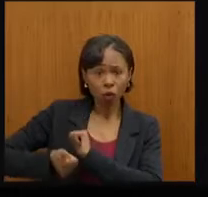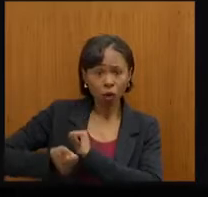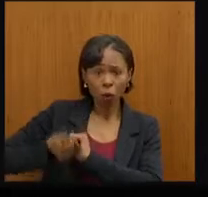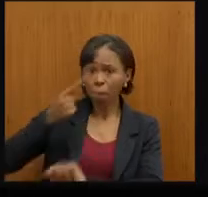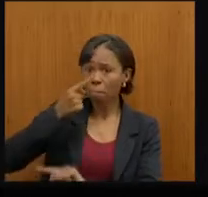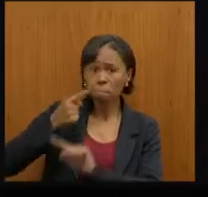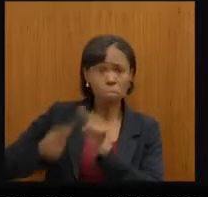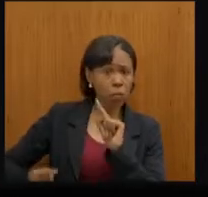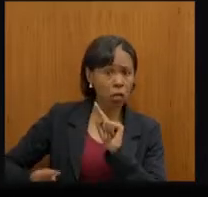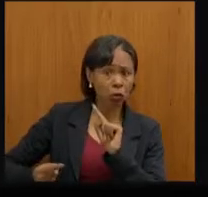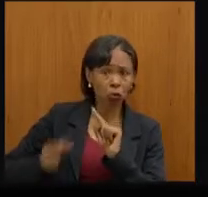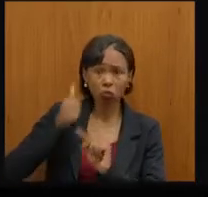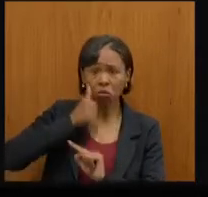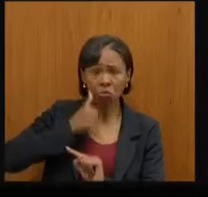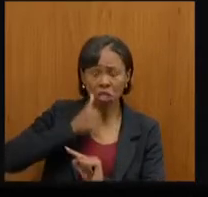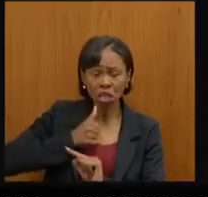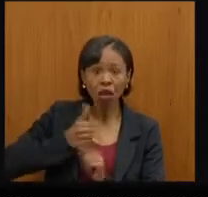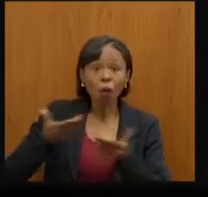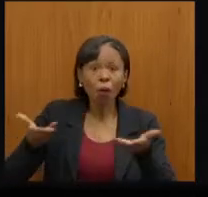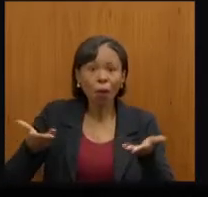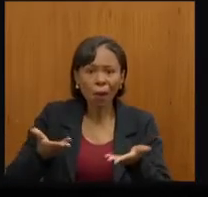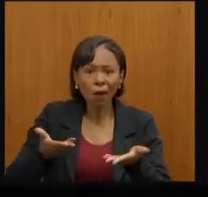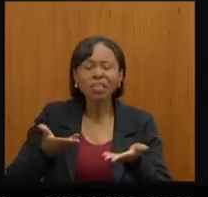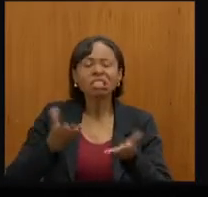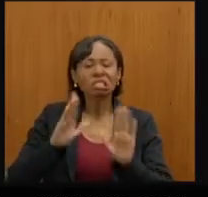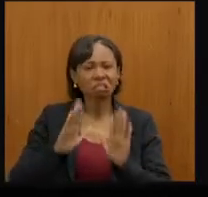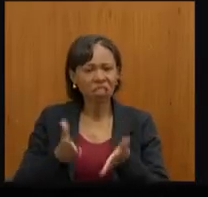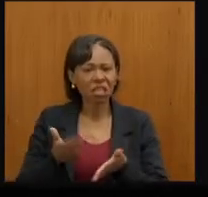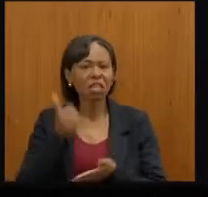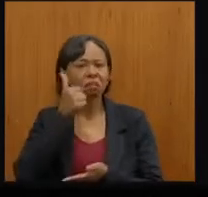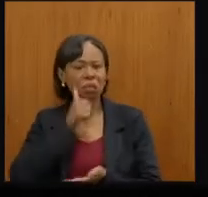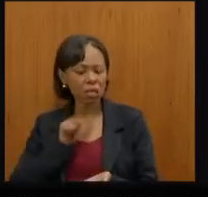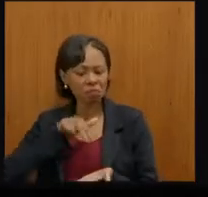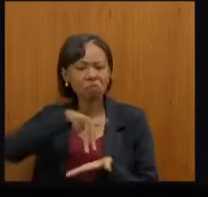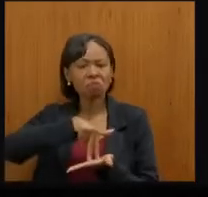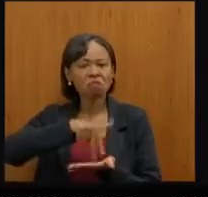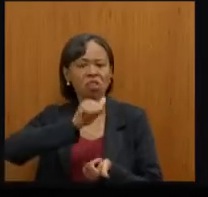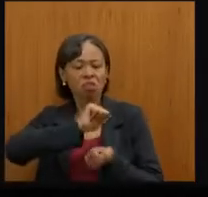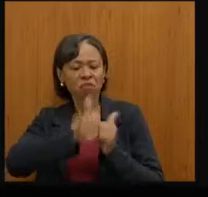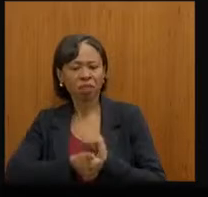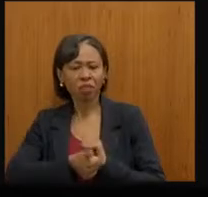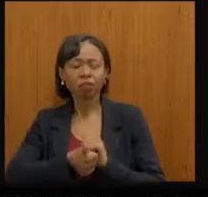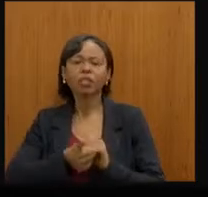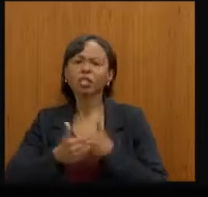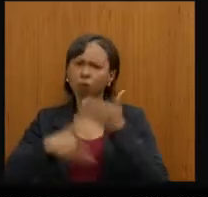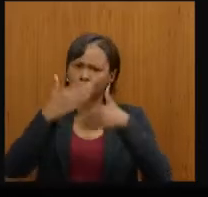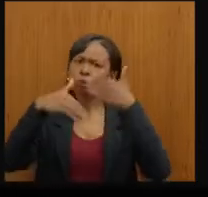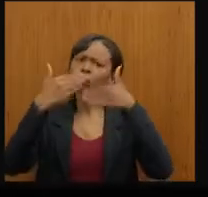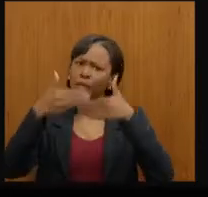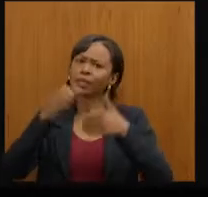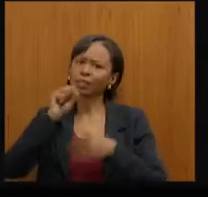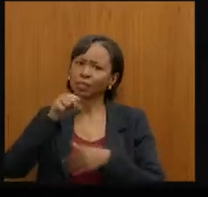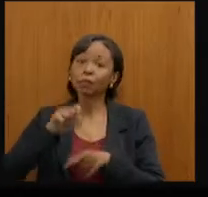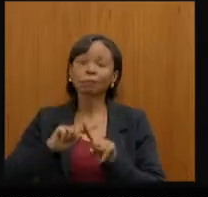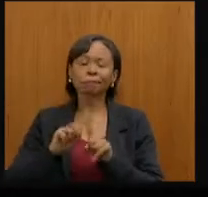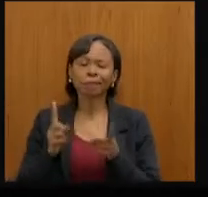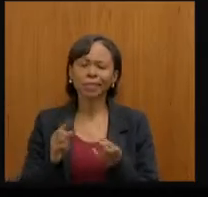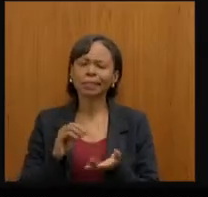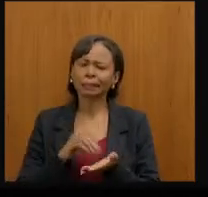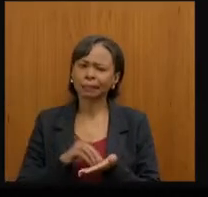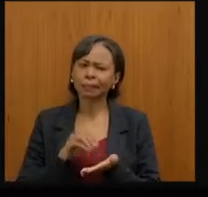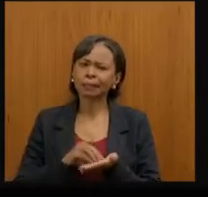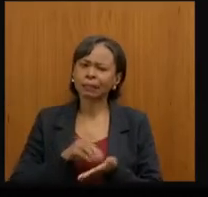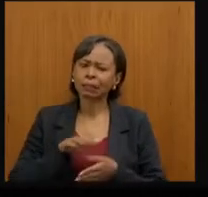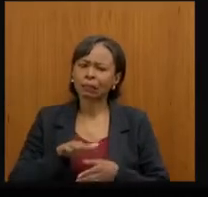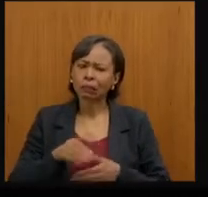mulher né hoje temos aí a marca Enfim gente eu acho que a gente tem avanços mas a gente tem ainda muito que